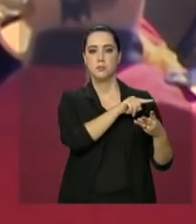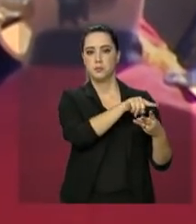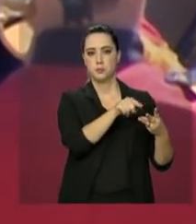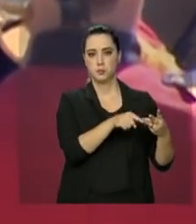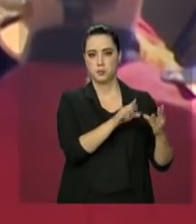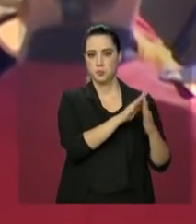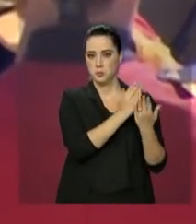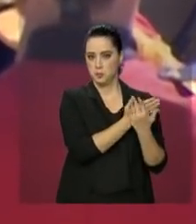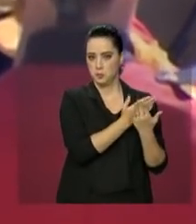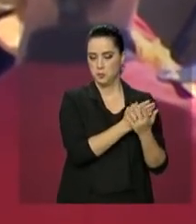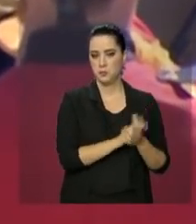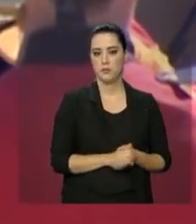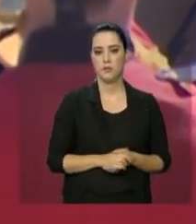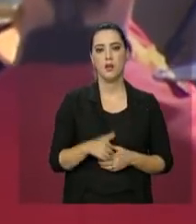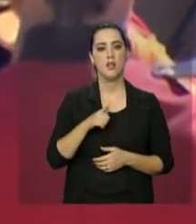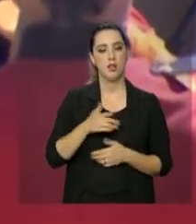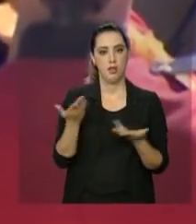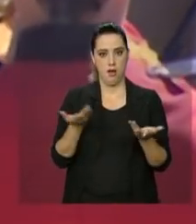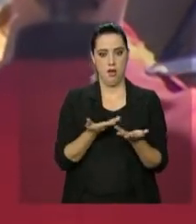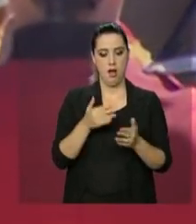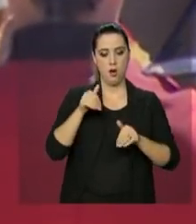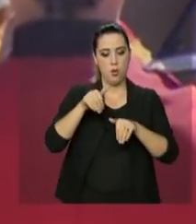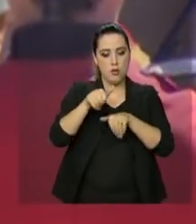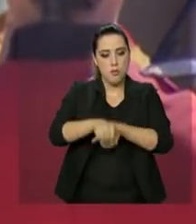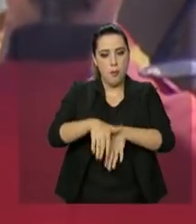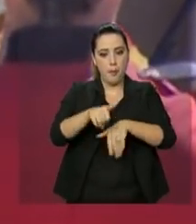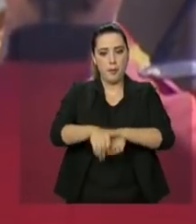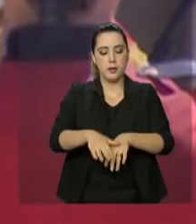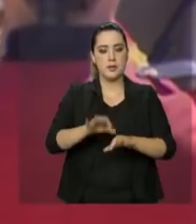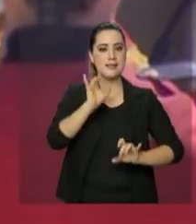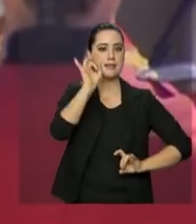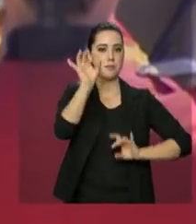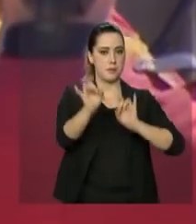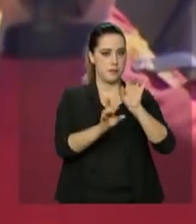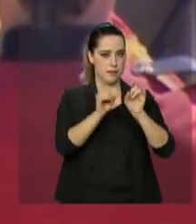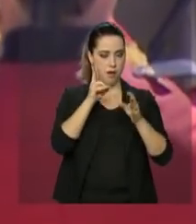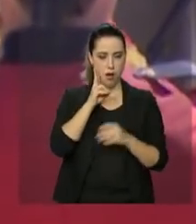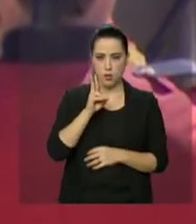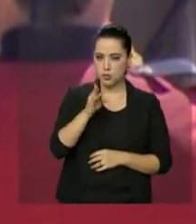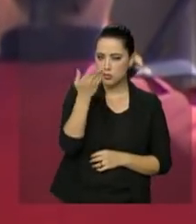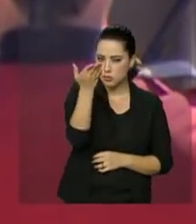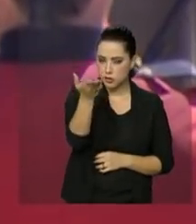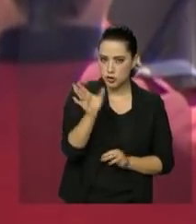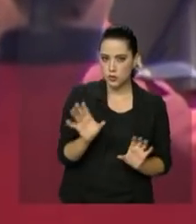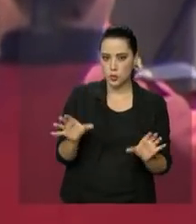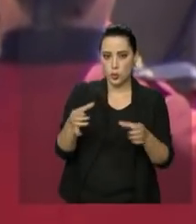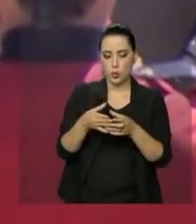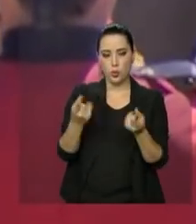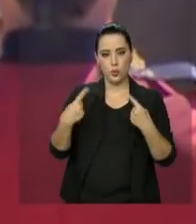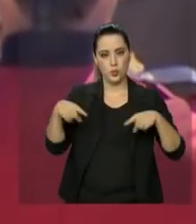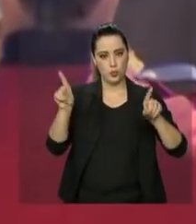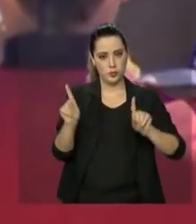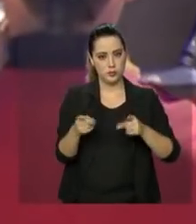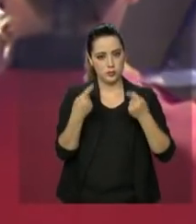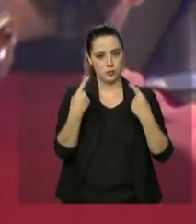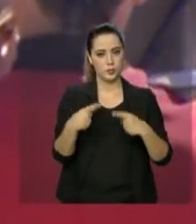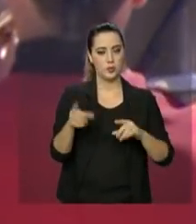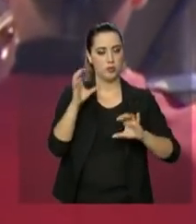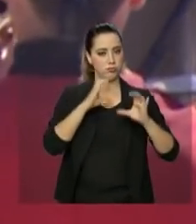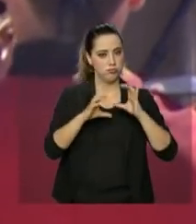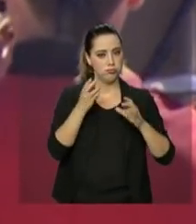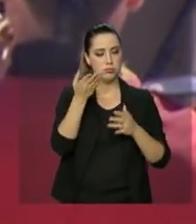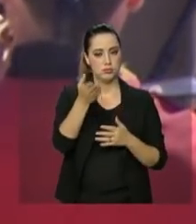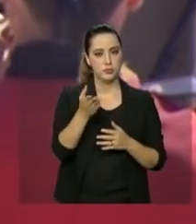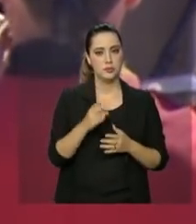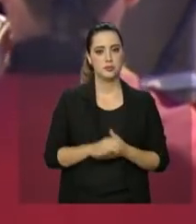condições. Bom, agora vai ter uma formação especial aí da banda de música do Corpo de